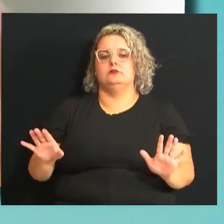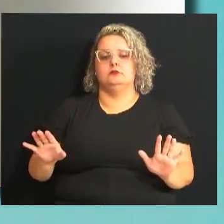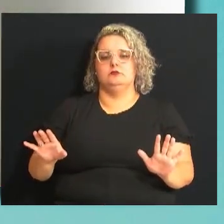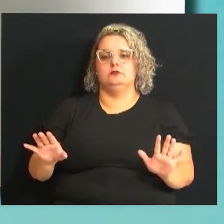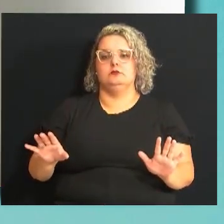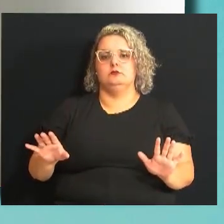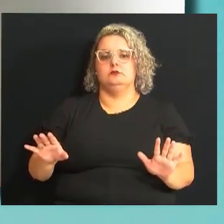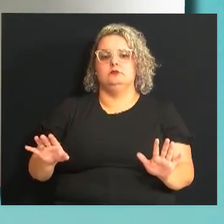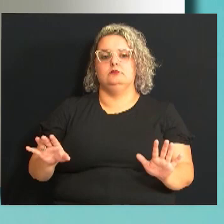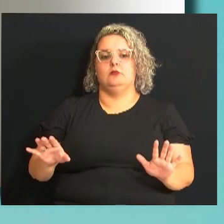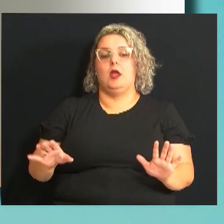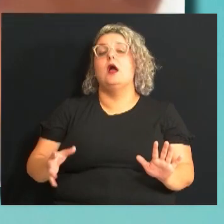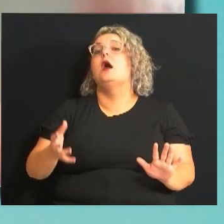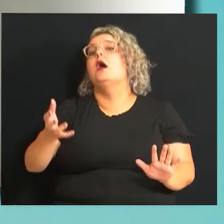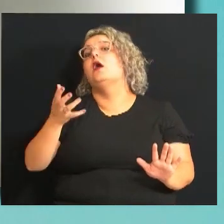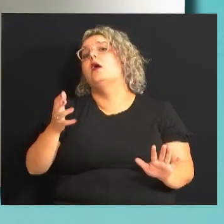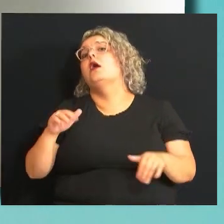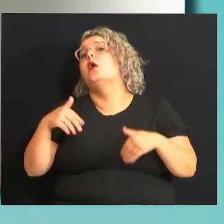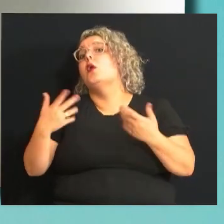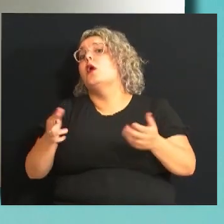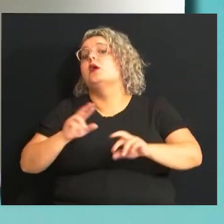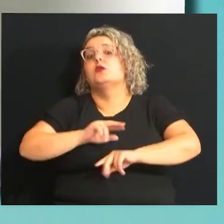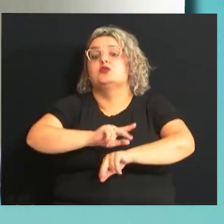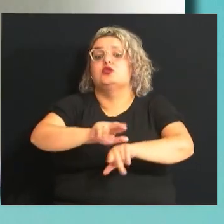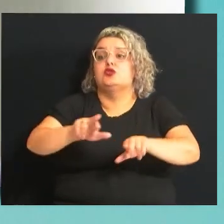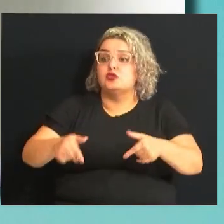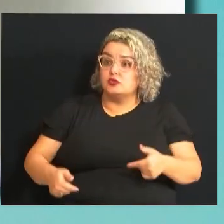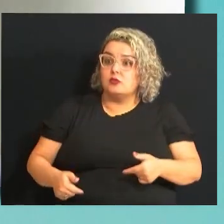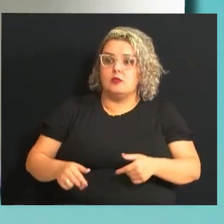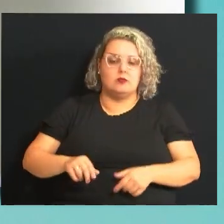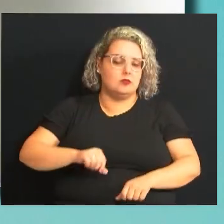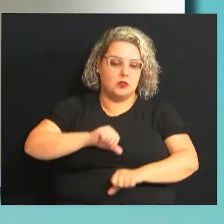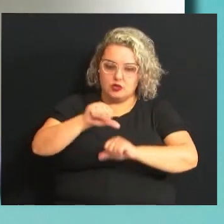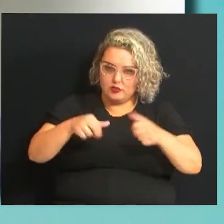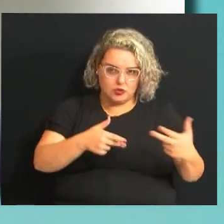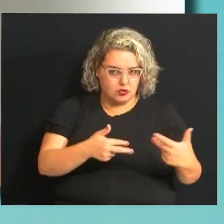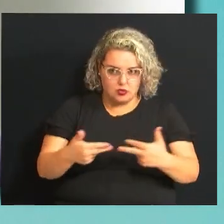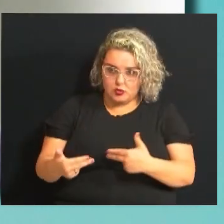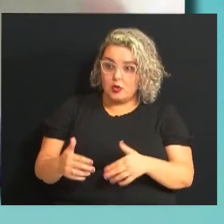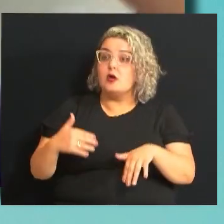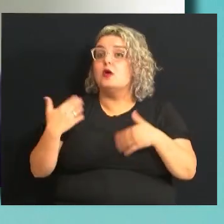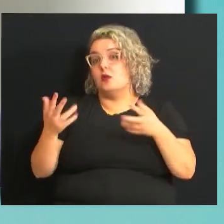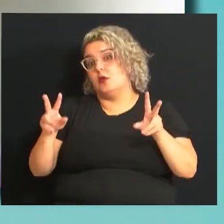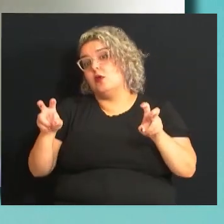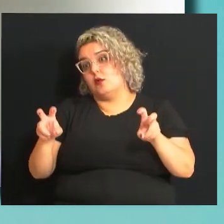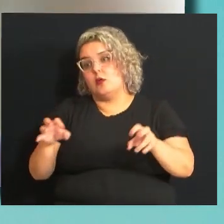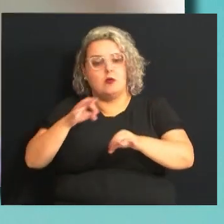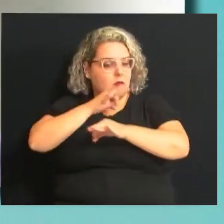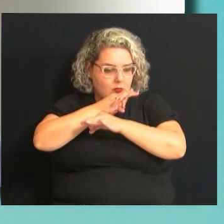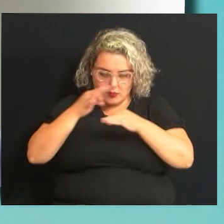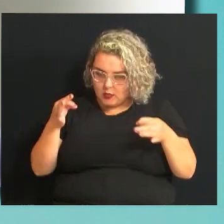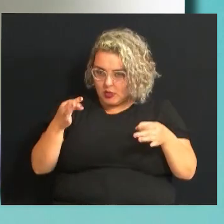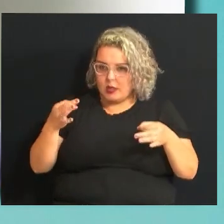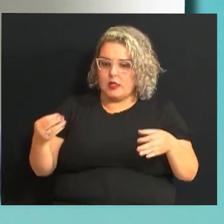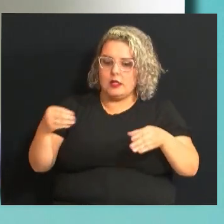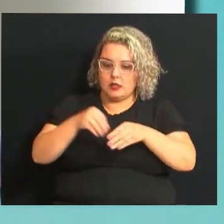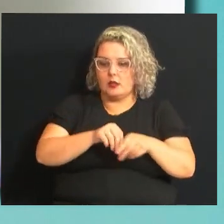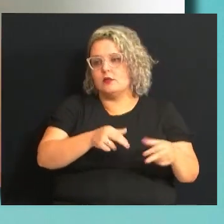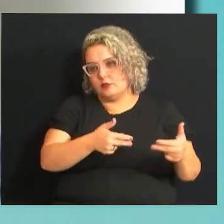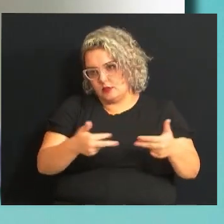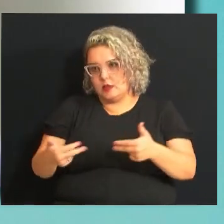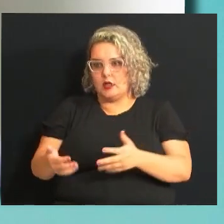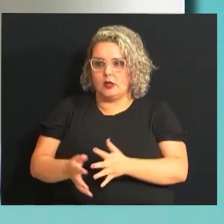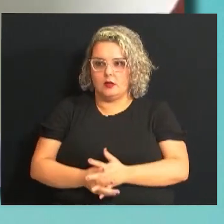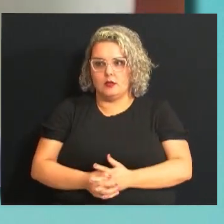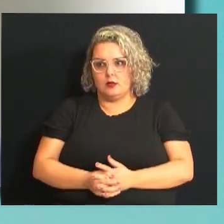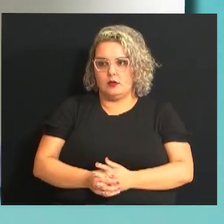por dentro do tema. E a gente perguntou, galera, eu quero que quais itens são diferentes, né? Quais são fora do padrão